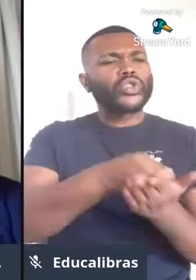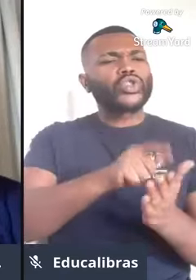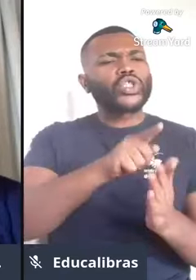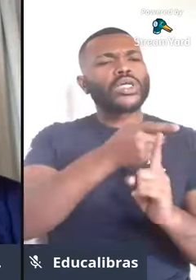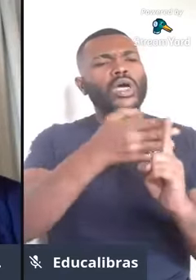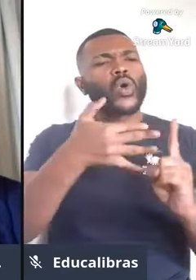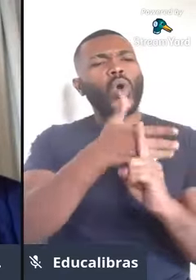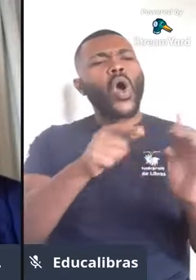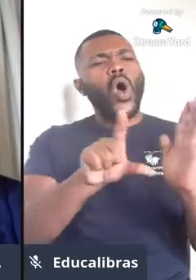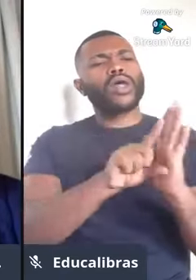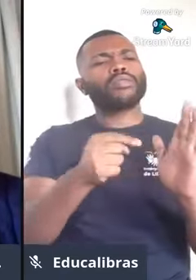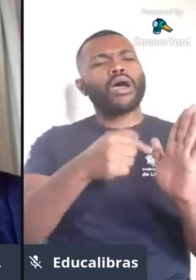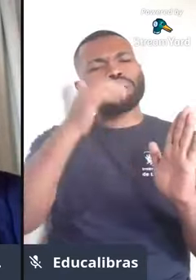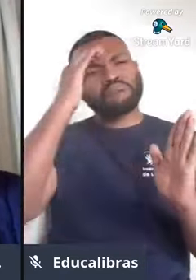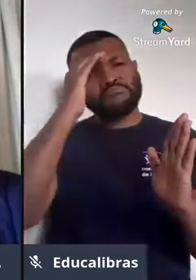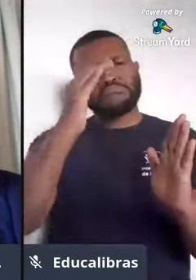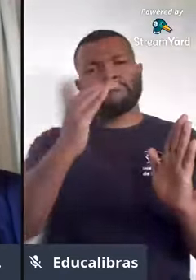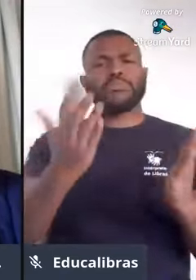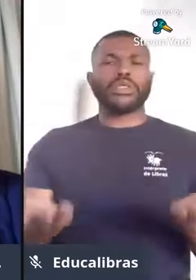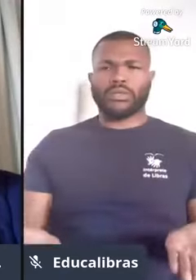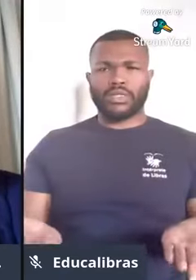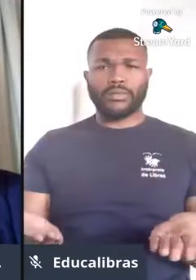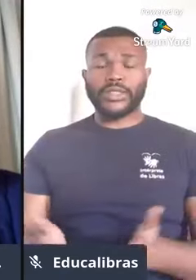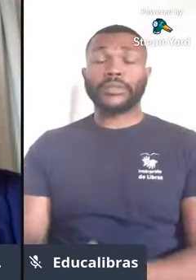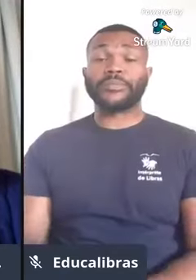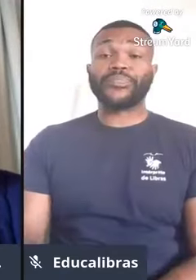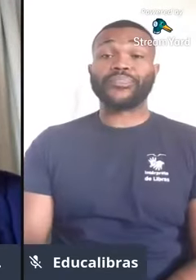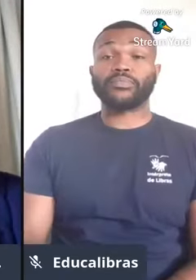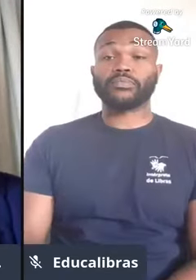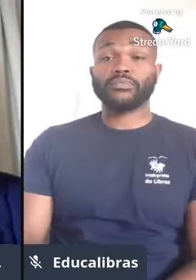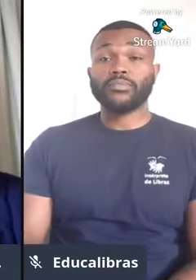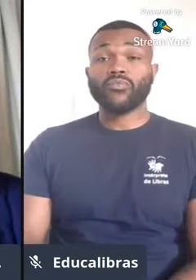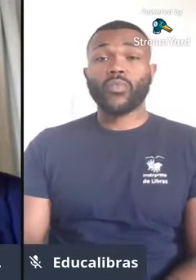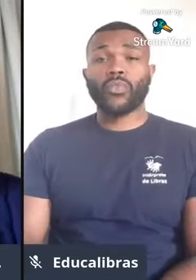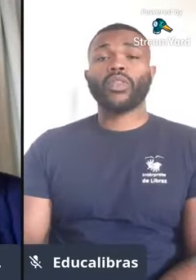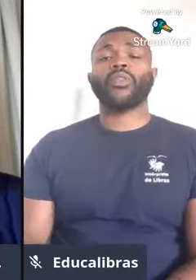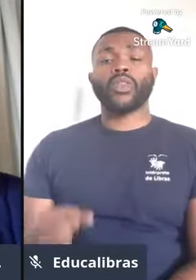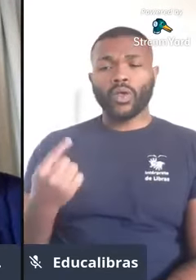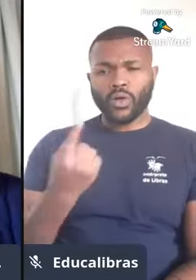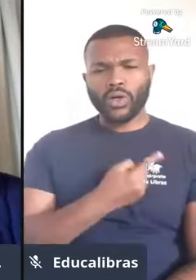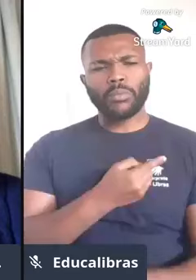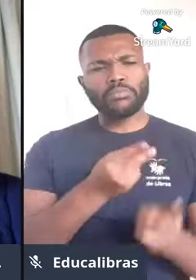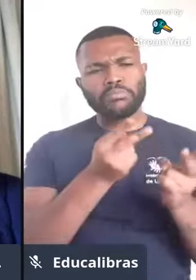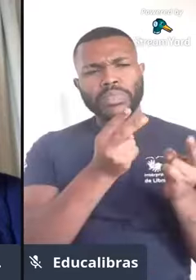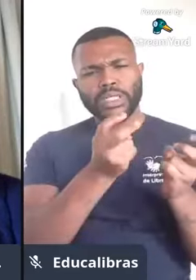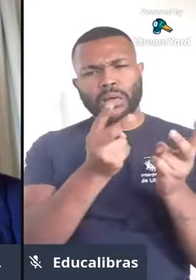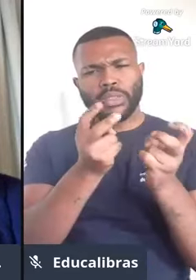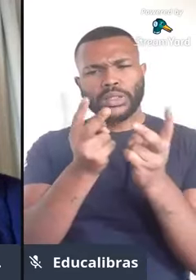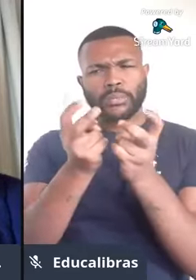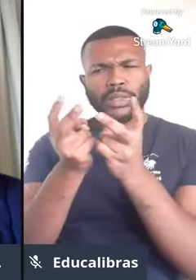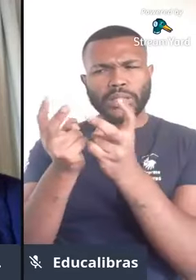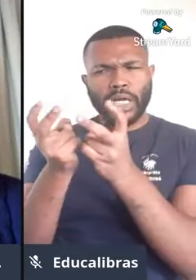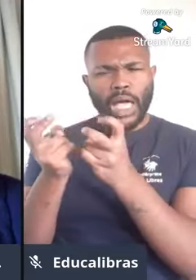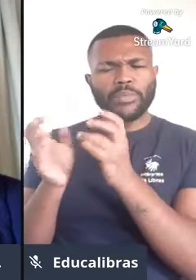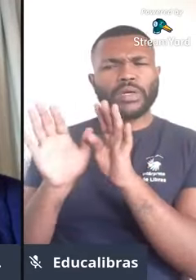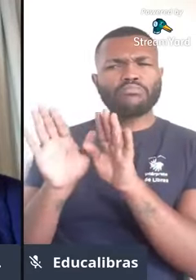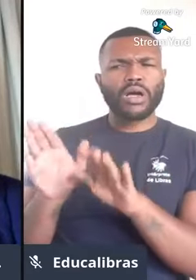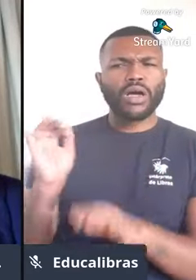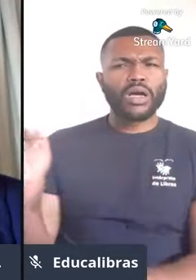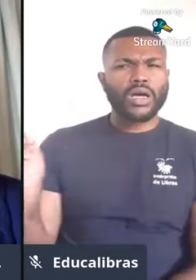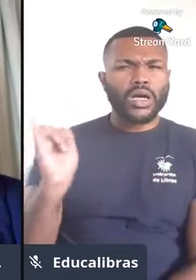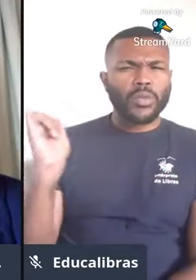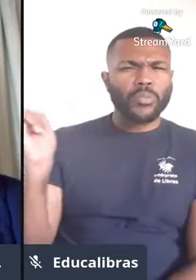cota. Mas, de tudo o que a gente observa, se eu tivesse que destacar o fator mais importante, eu diria que ainda